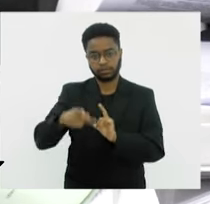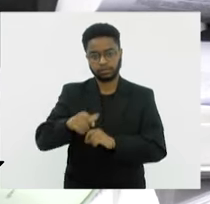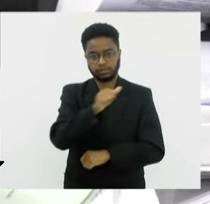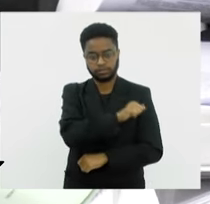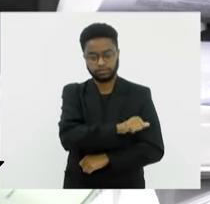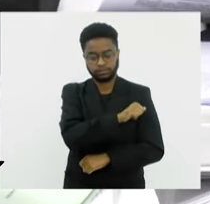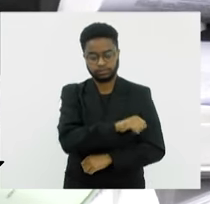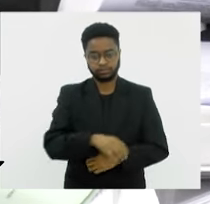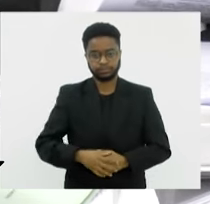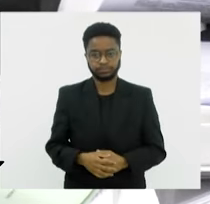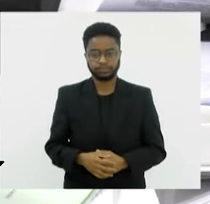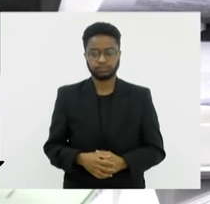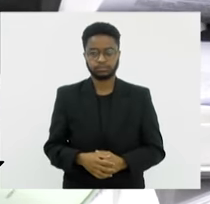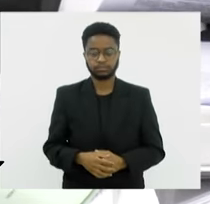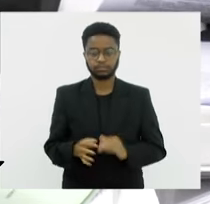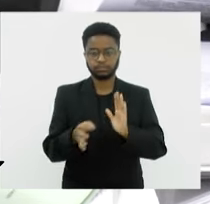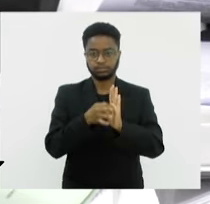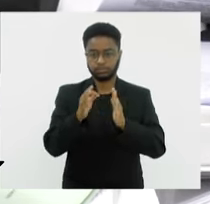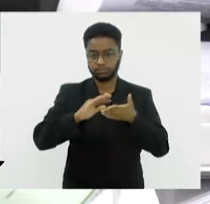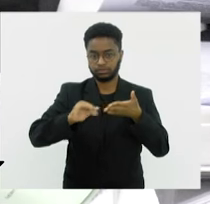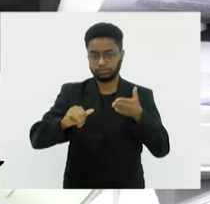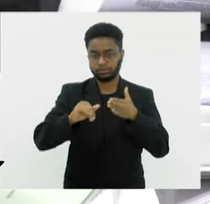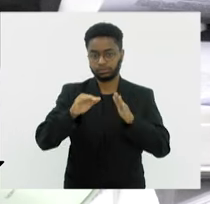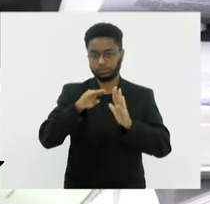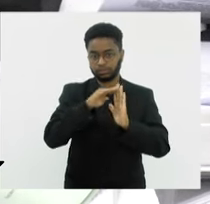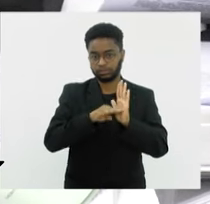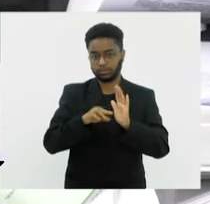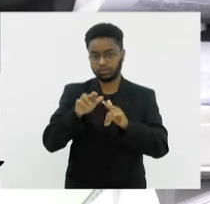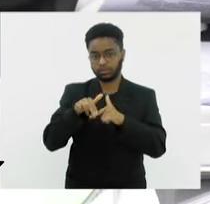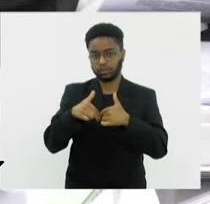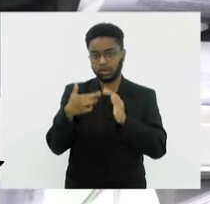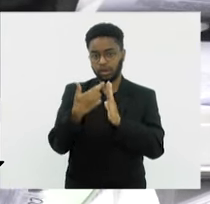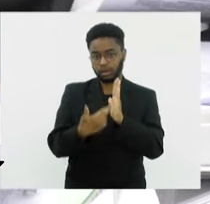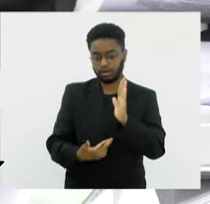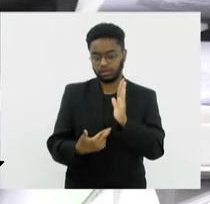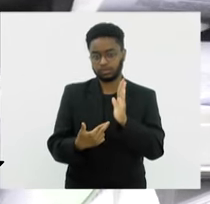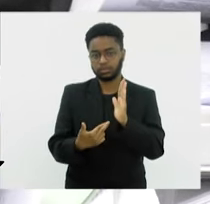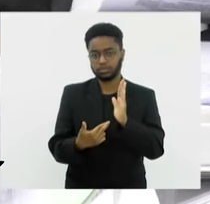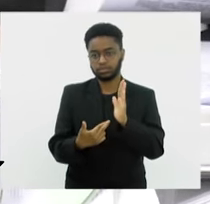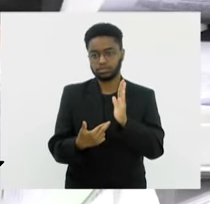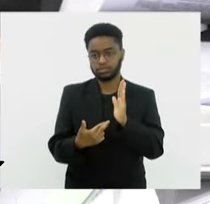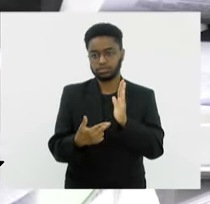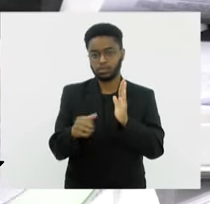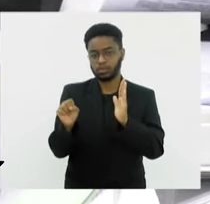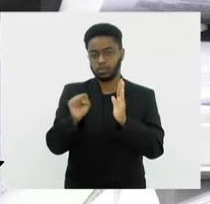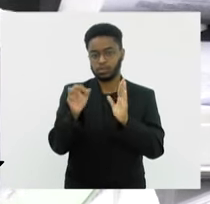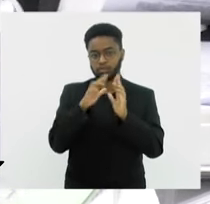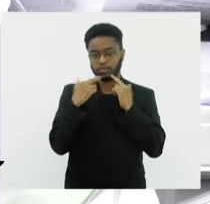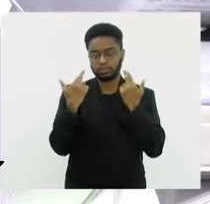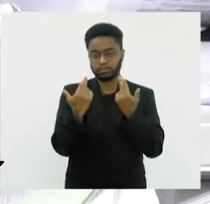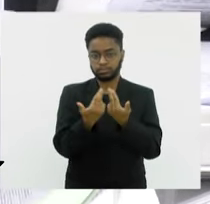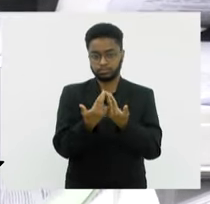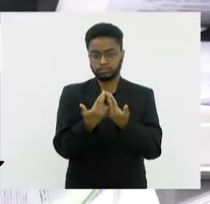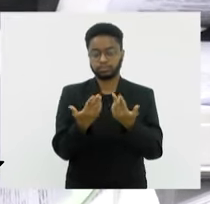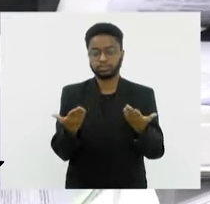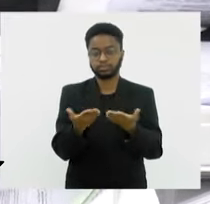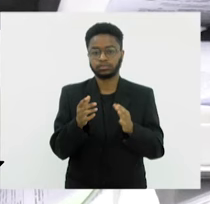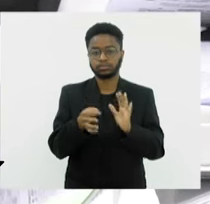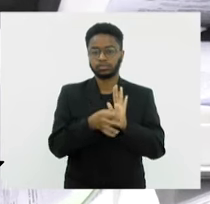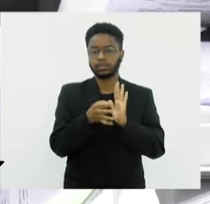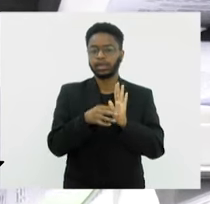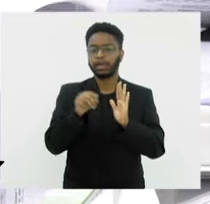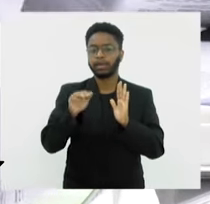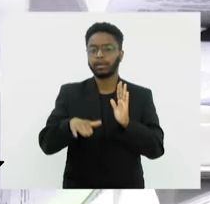Janeiro. O parecer havia sido retirado de pauta pelo relator na 8ª reunião ordinária. O parecer de quem é o